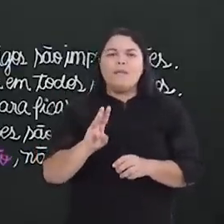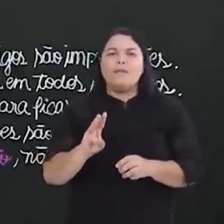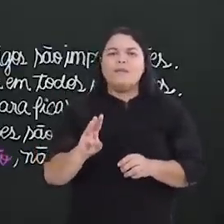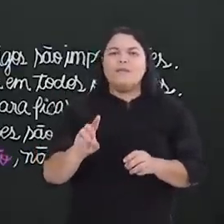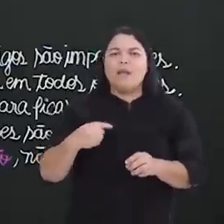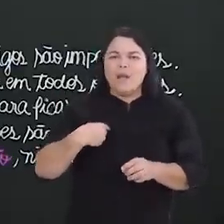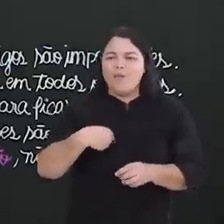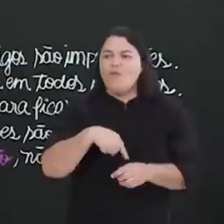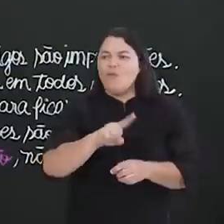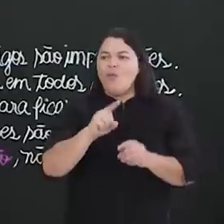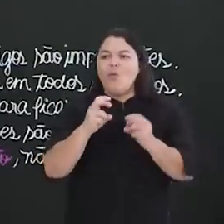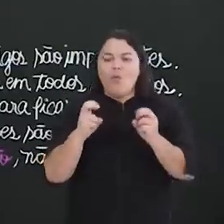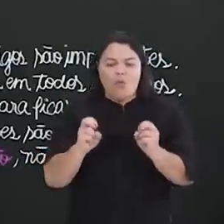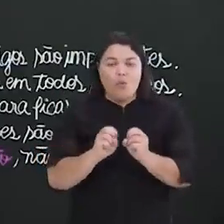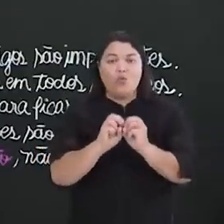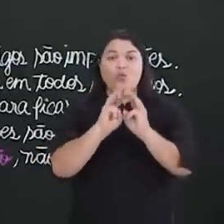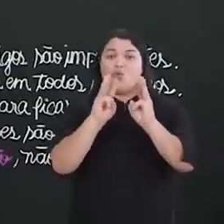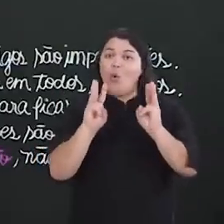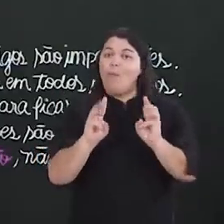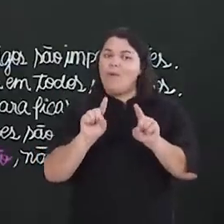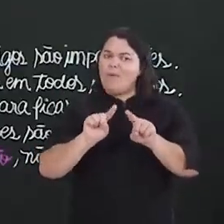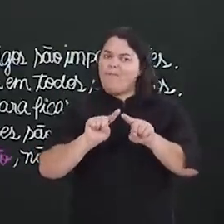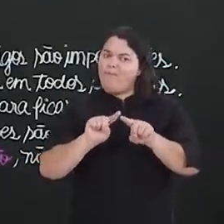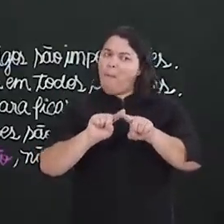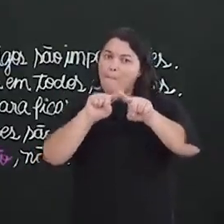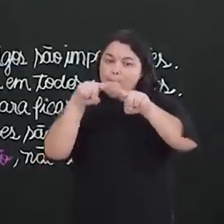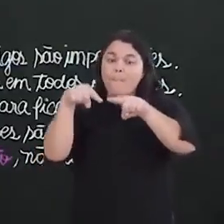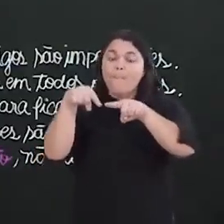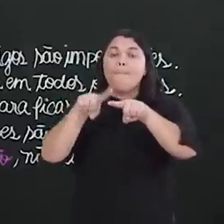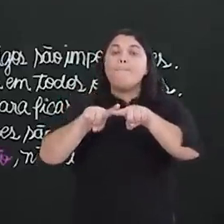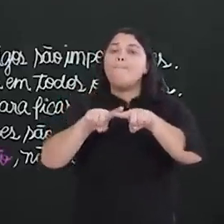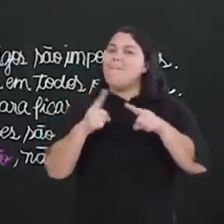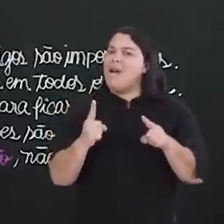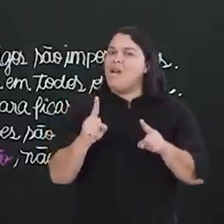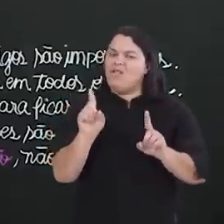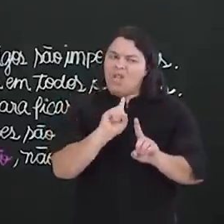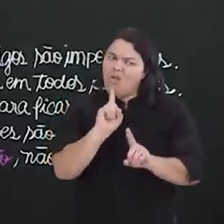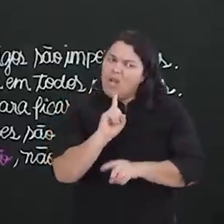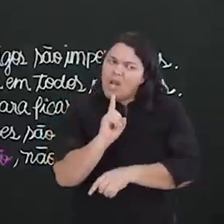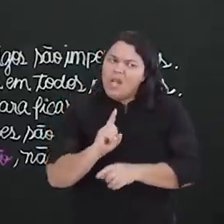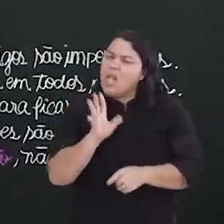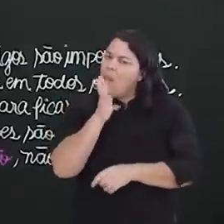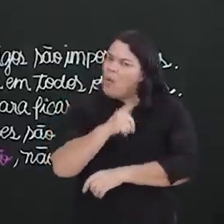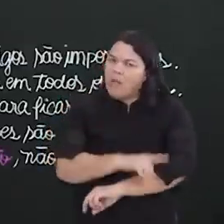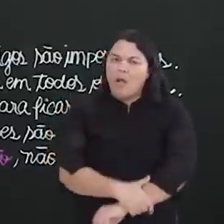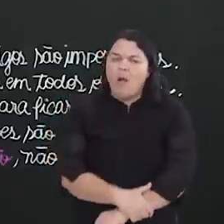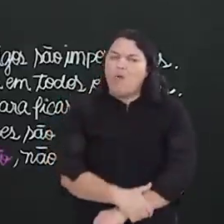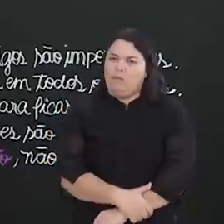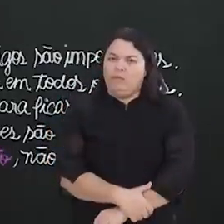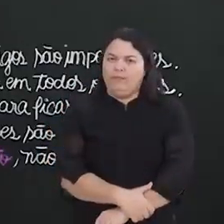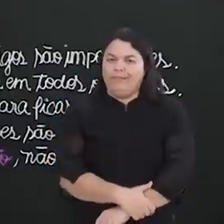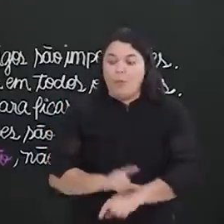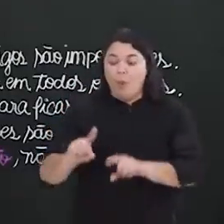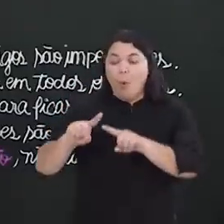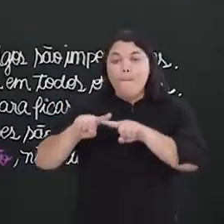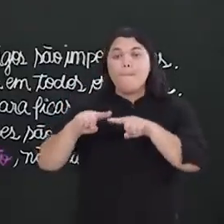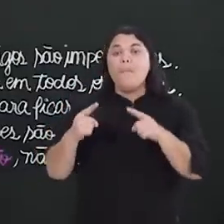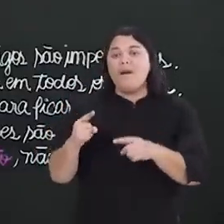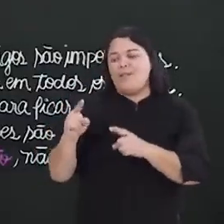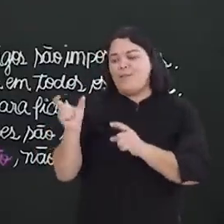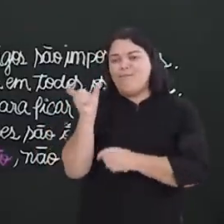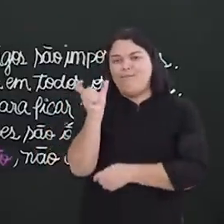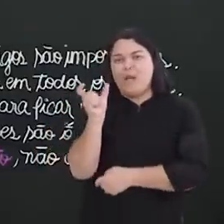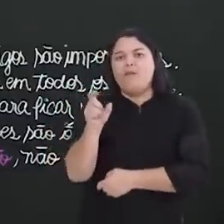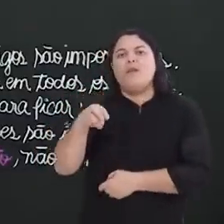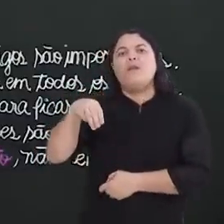ideias apresentam ideias opostas, ideias contraditórias e são introduzidas pela conjunção mas. Essa é a divisão